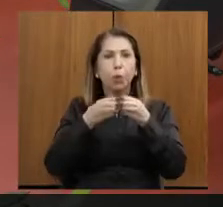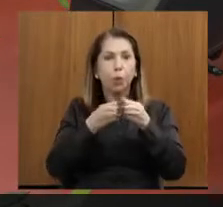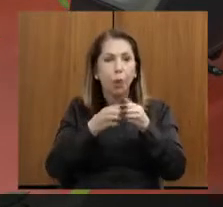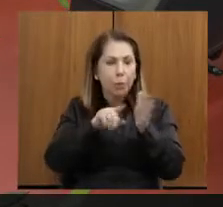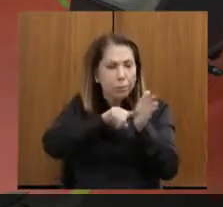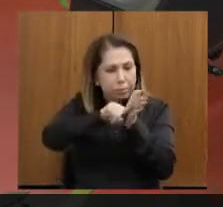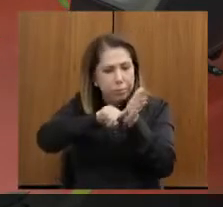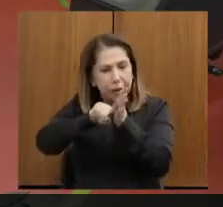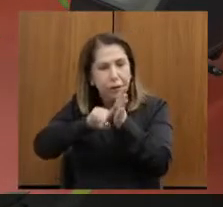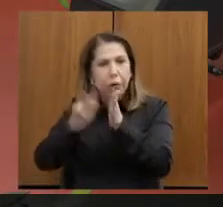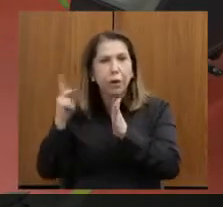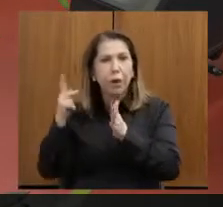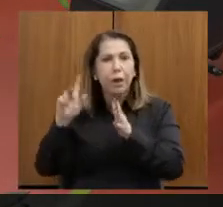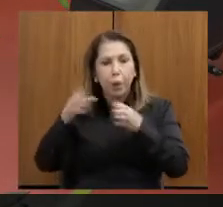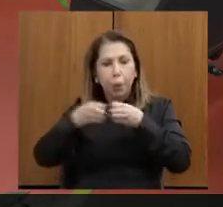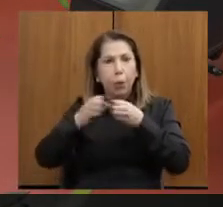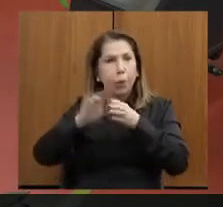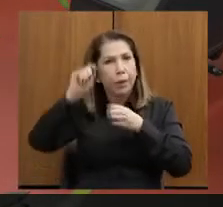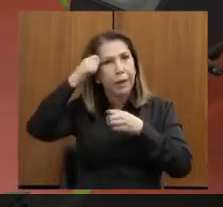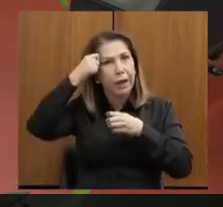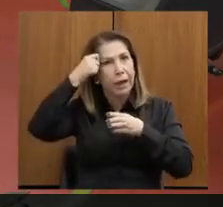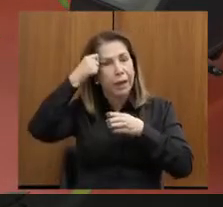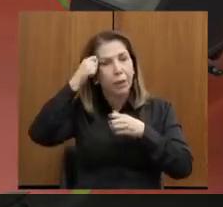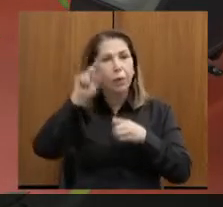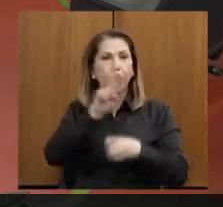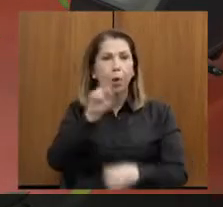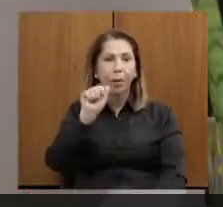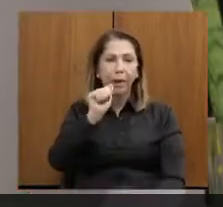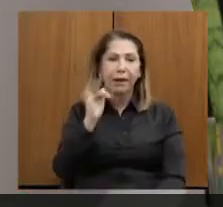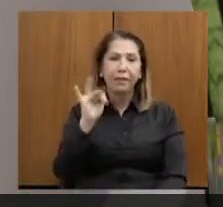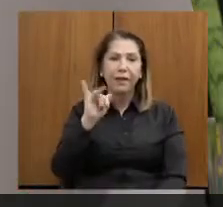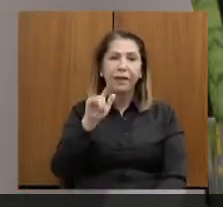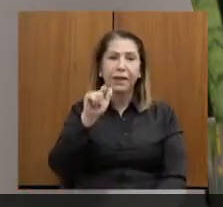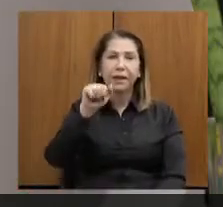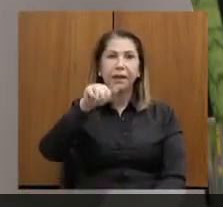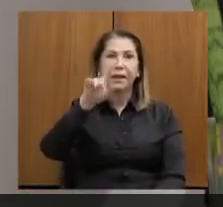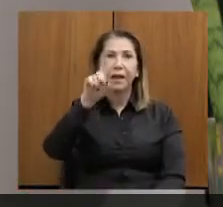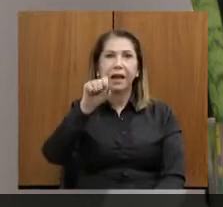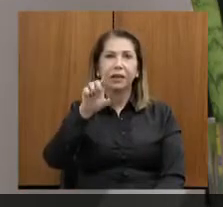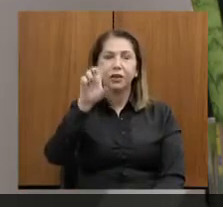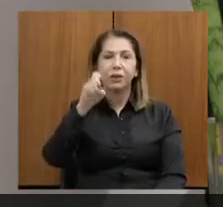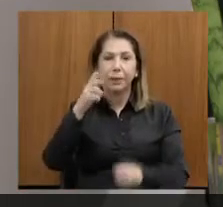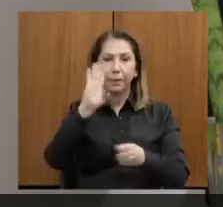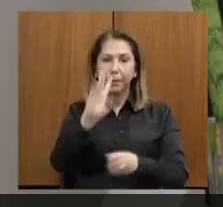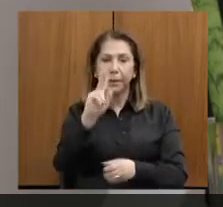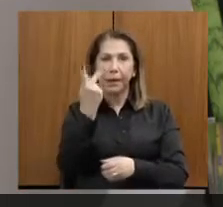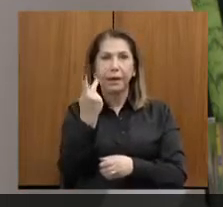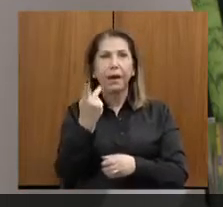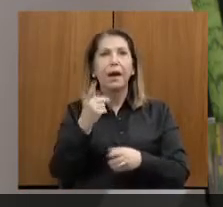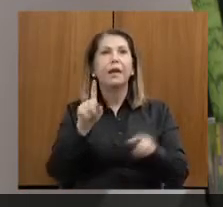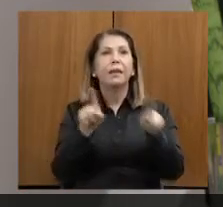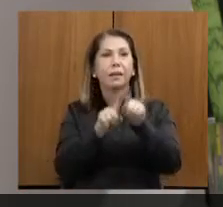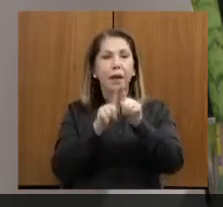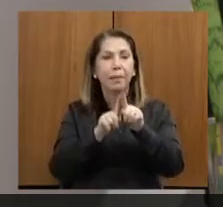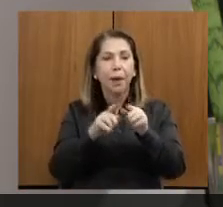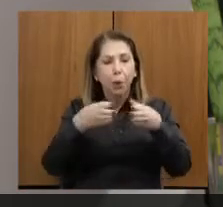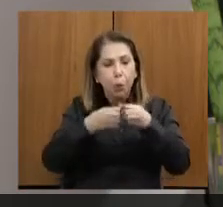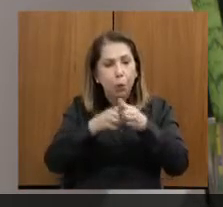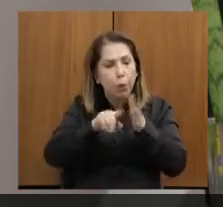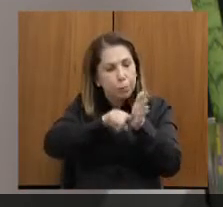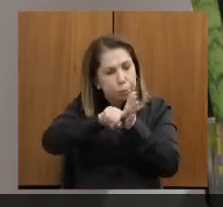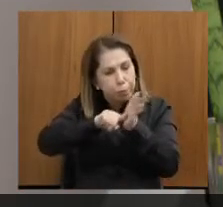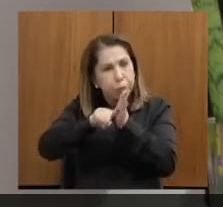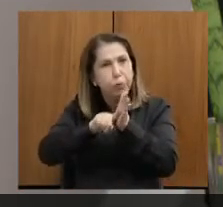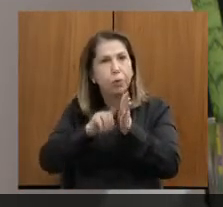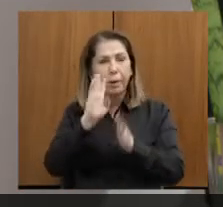historiadores negros o grupo africanidades BH o GT emancipações e pós-abolição em